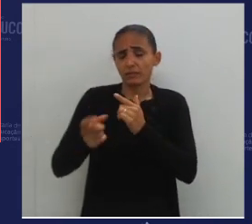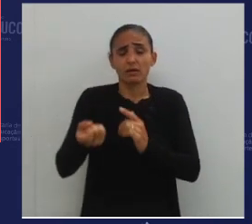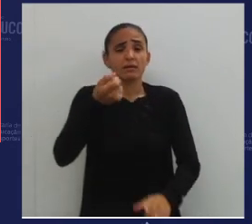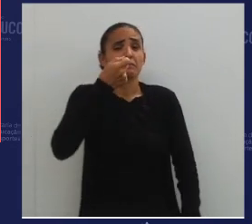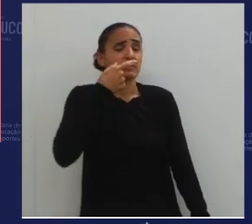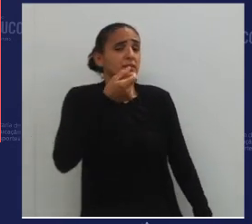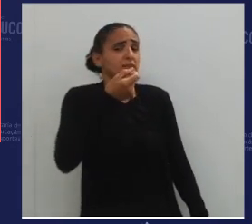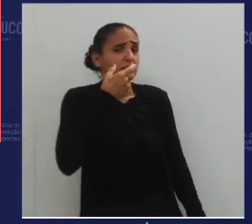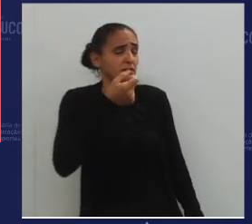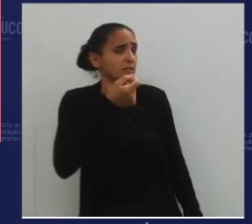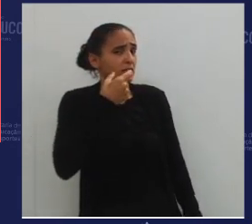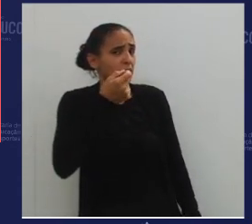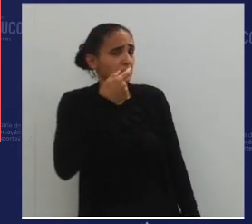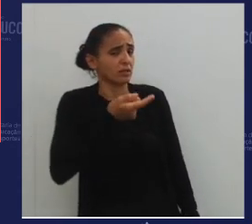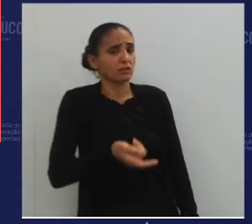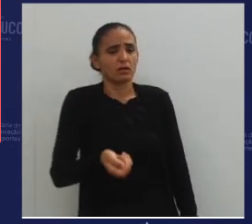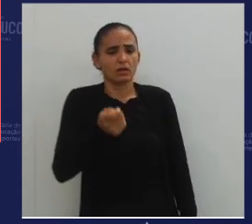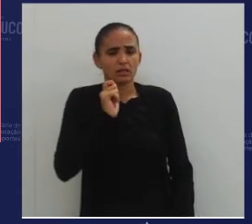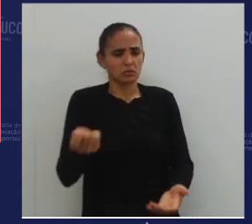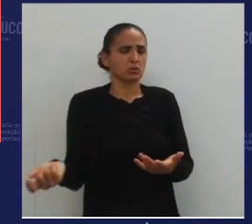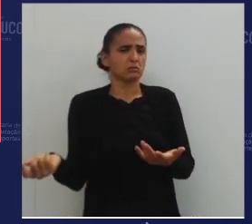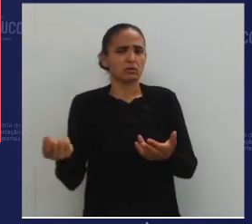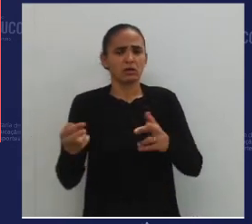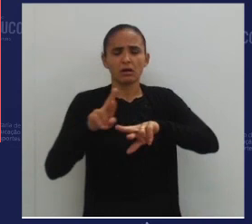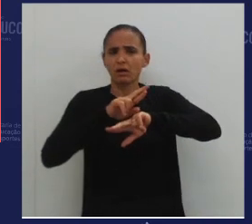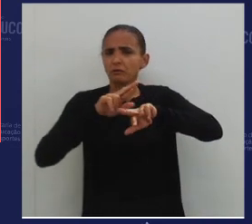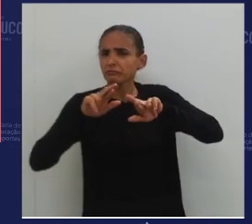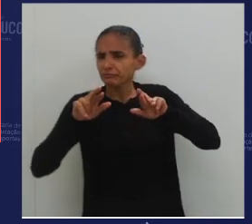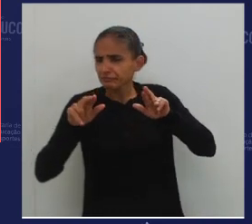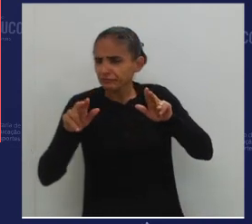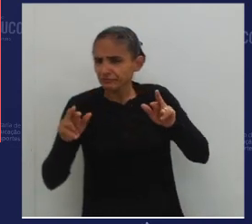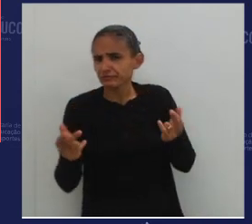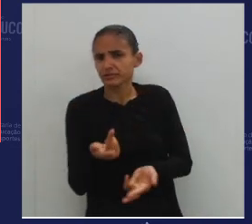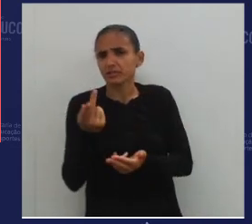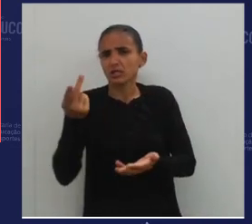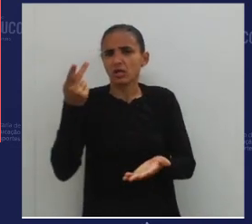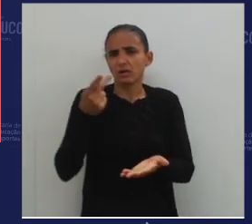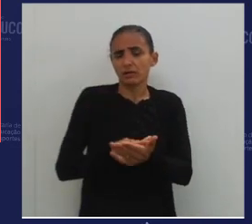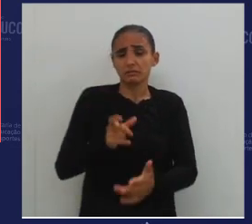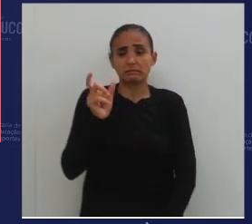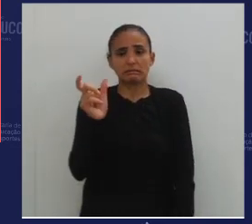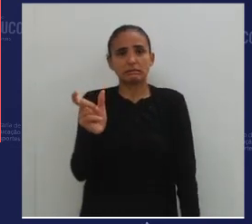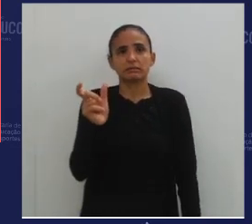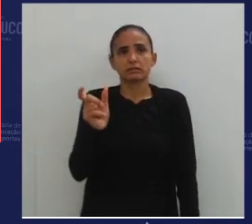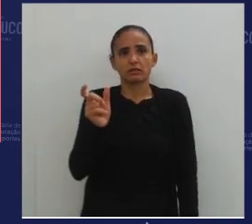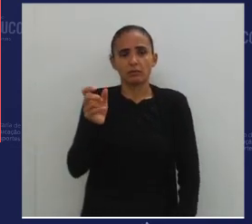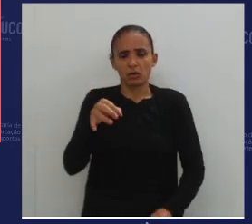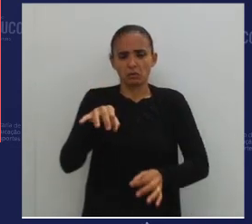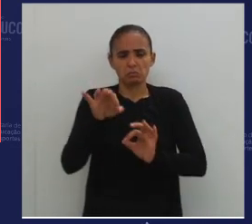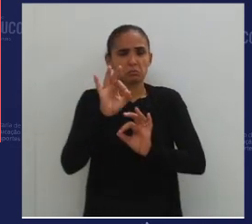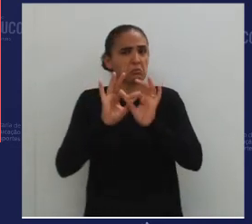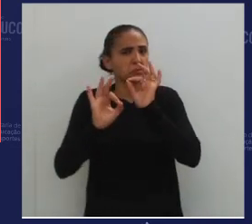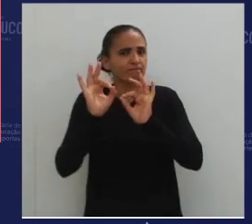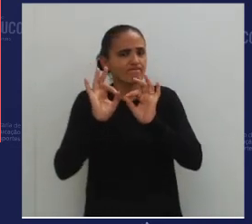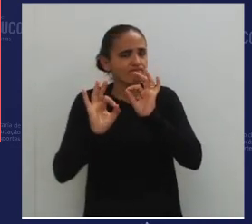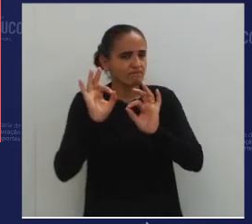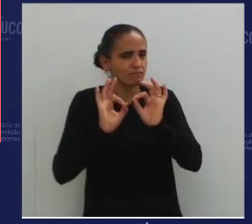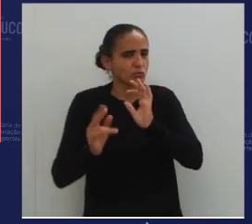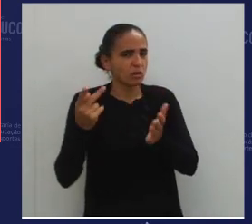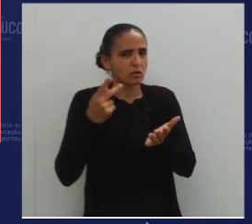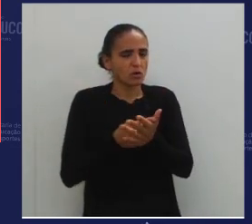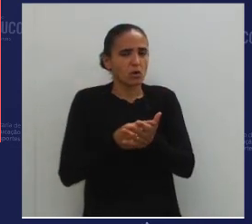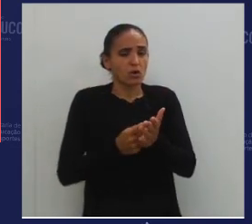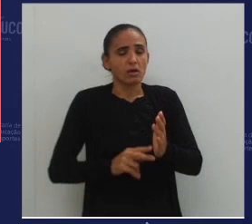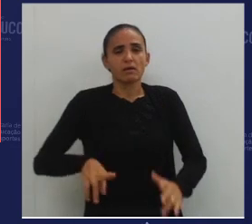tanto a medicamentos quanto as drogas de abuso. Por fim, essa terminologia psicotrópico, que